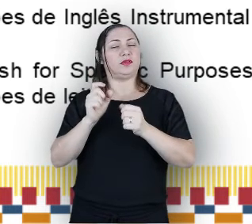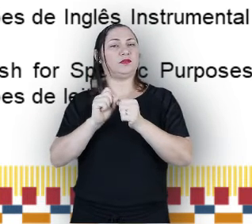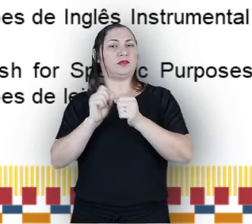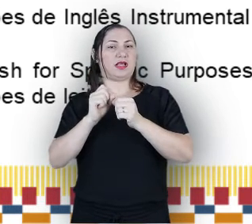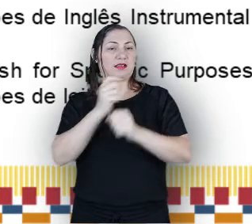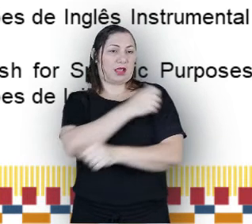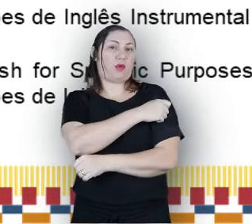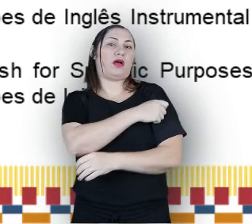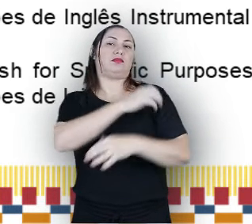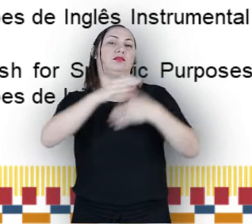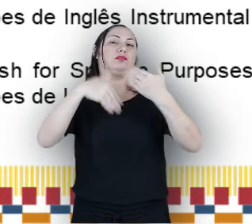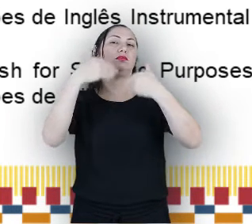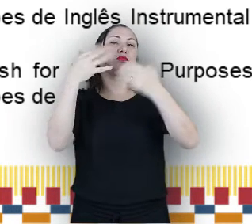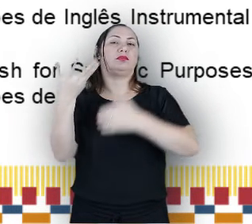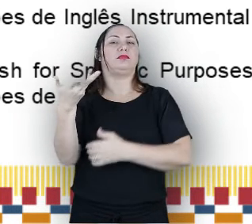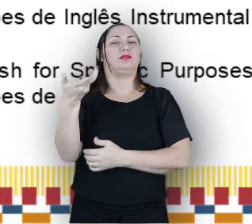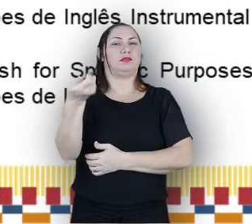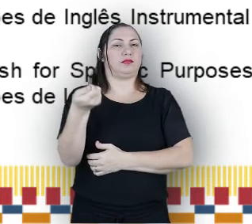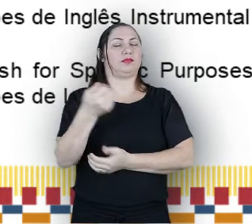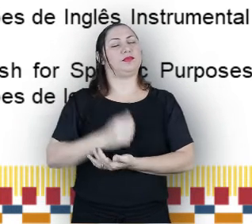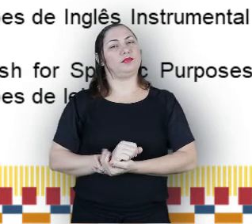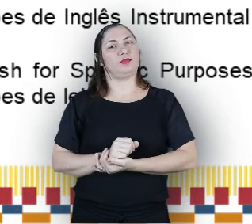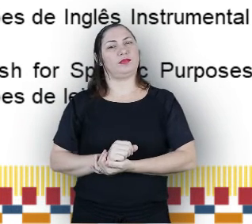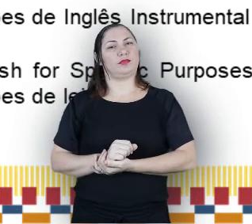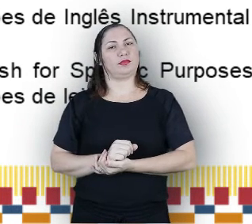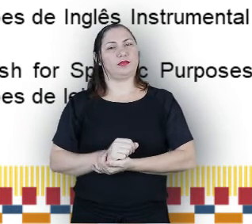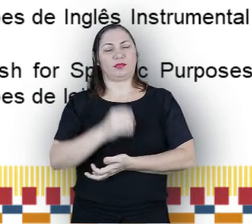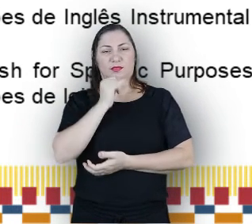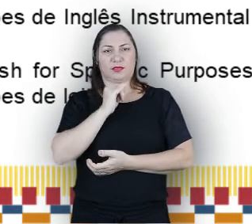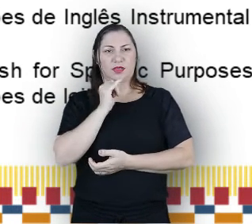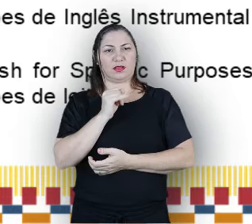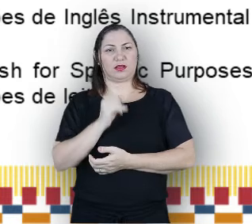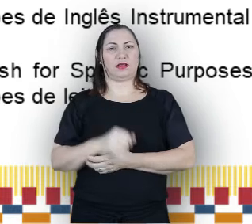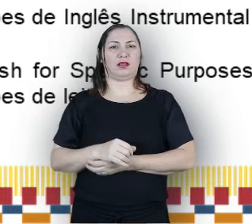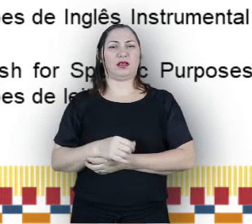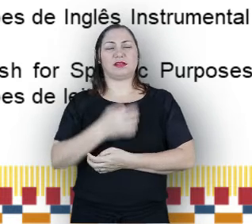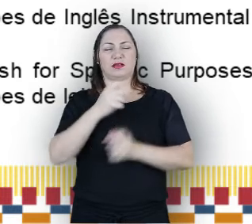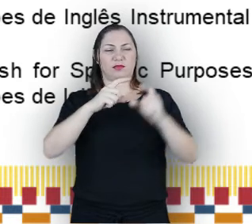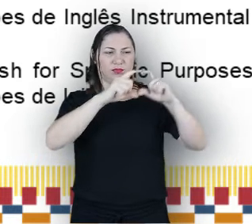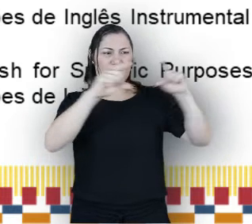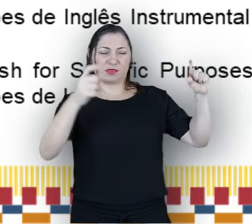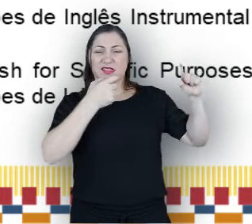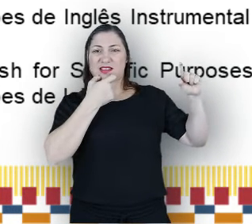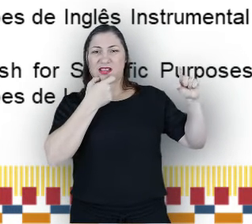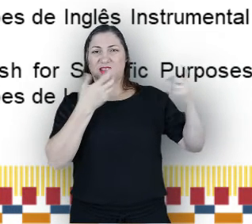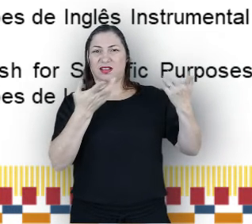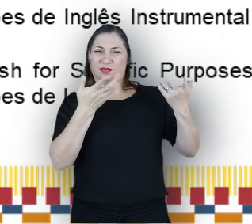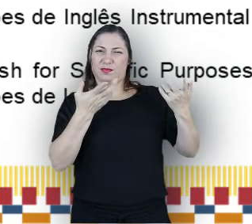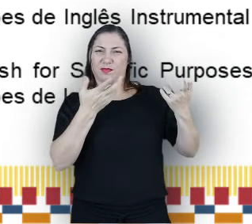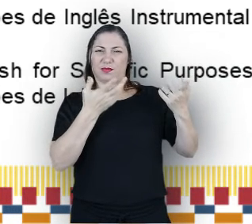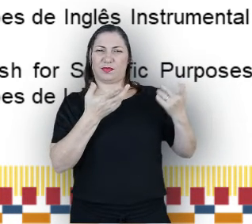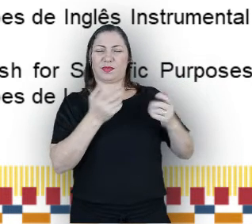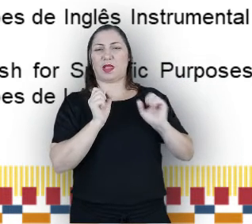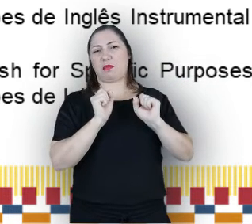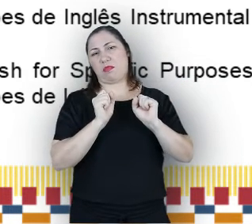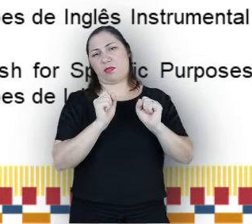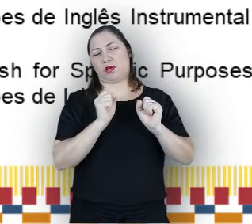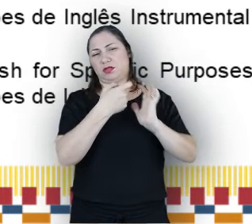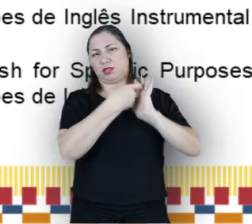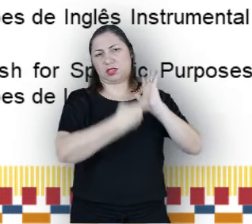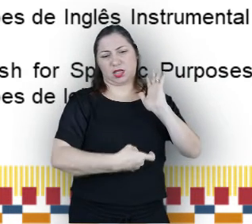diferentes temáticas variadas, sempre pensando naquele itinerário formativo. Qual é